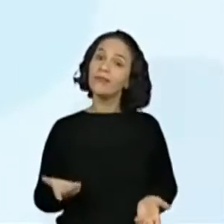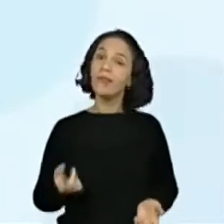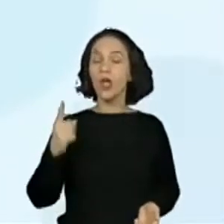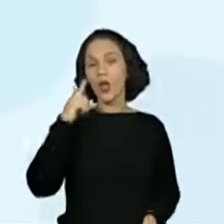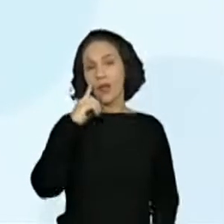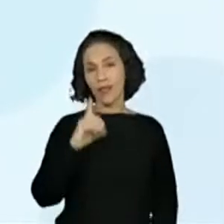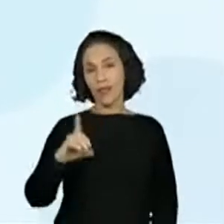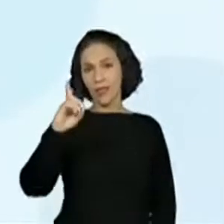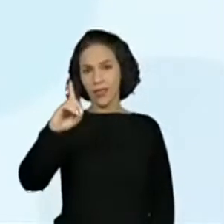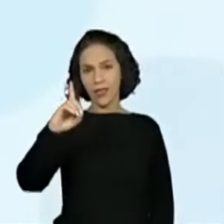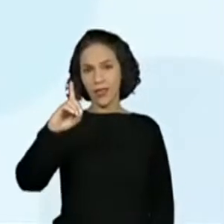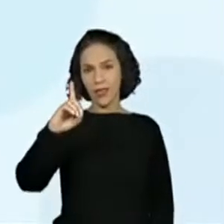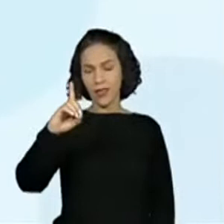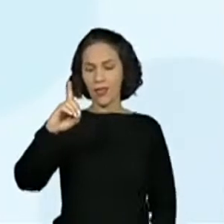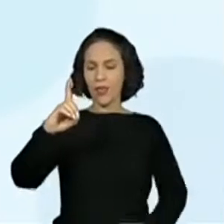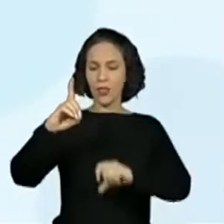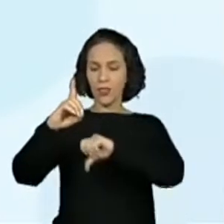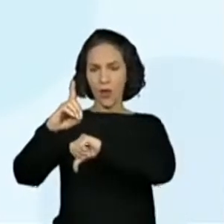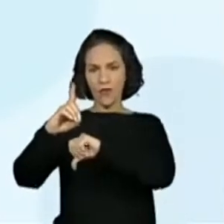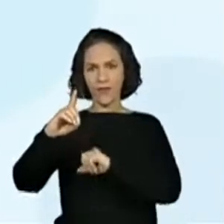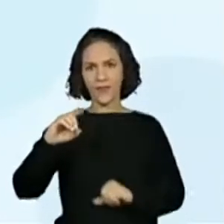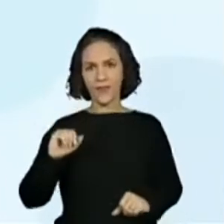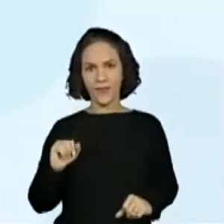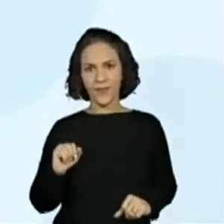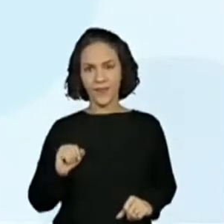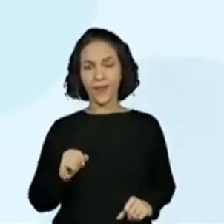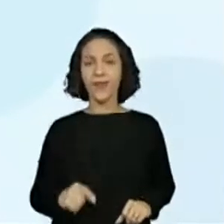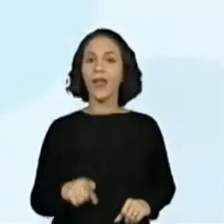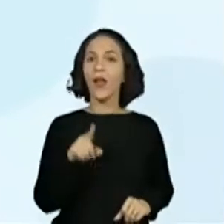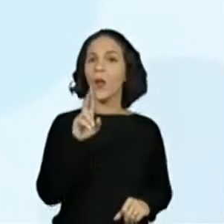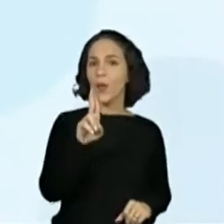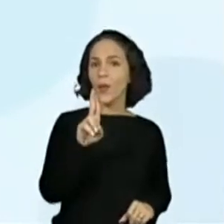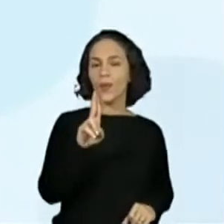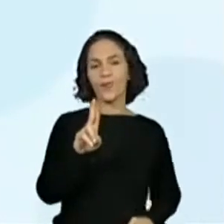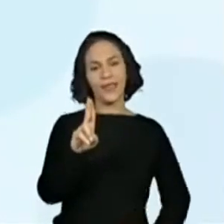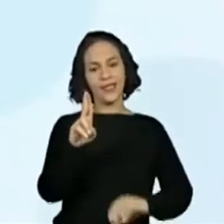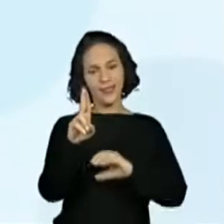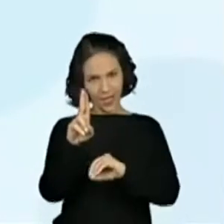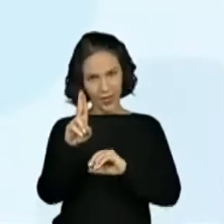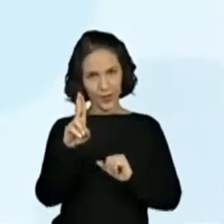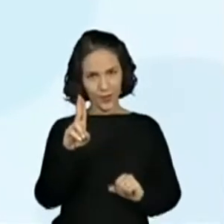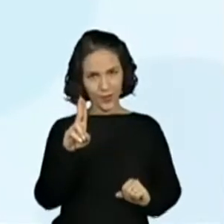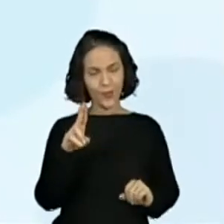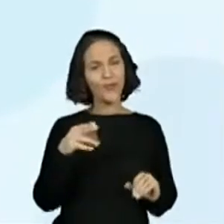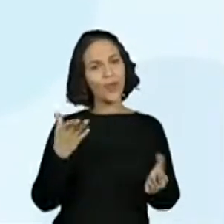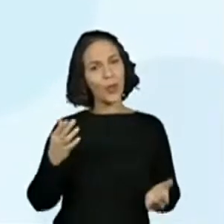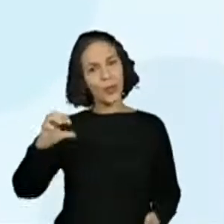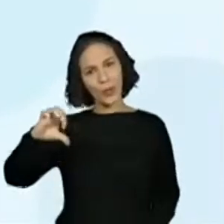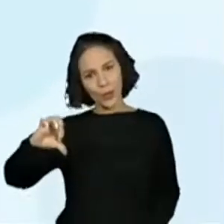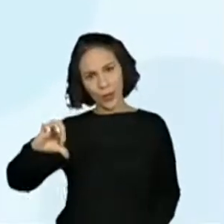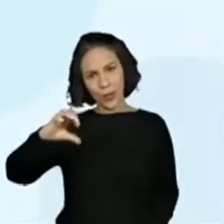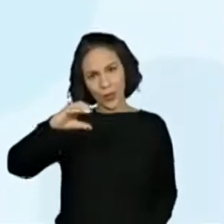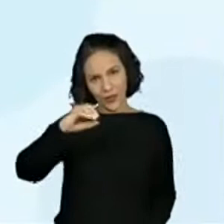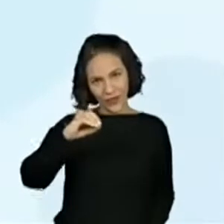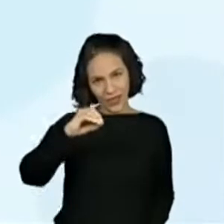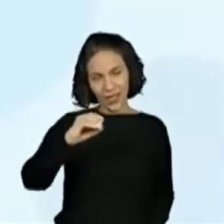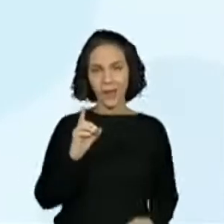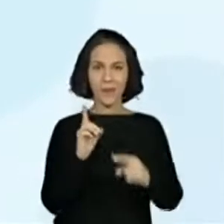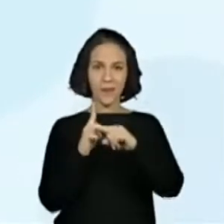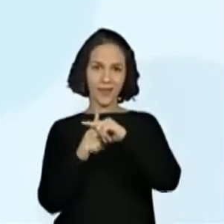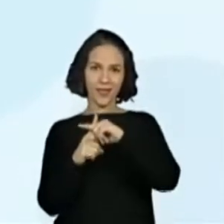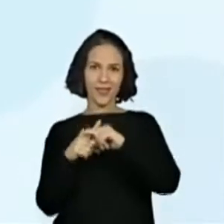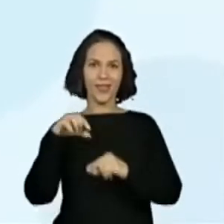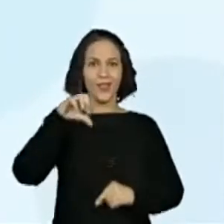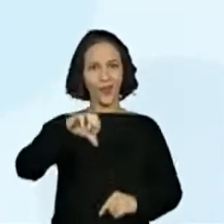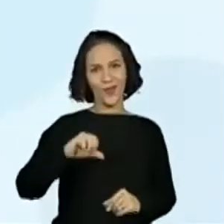Dezenas e 0 unidades ali no caso, não Legal. É? Legal. São exatamente 9 dezenas, 90. Ó, o Miguel